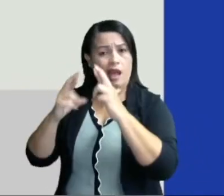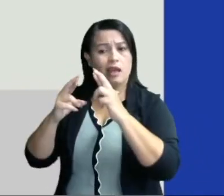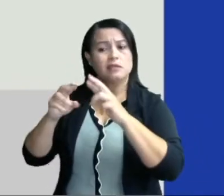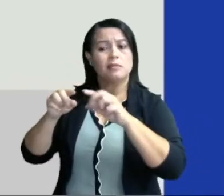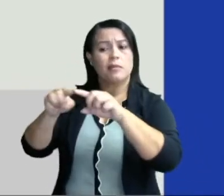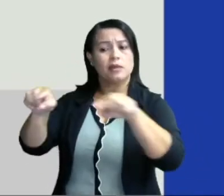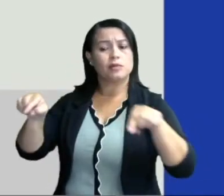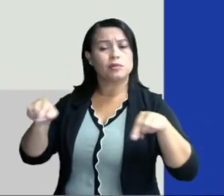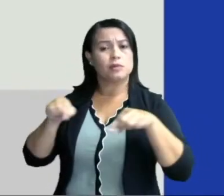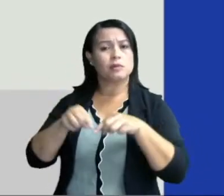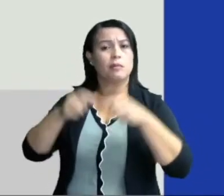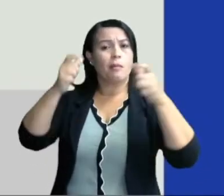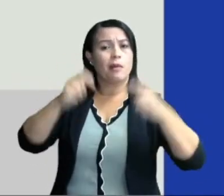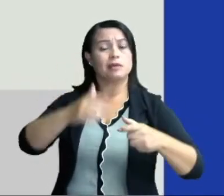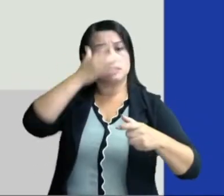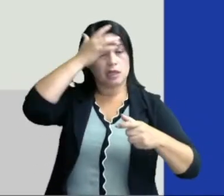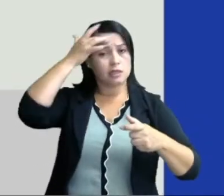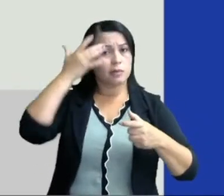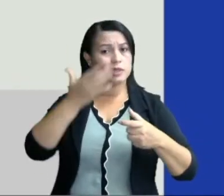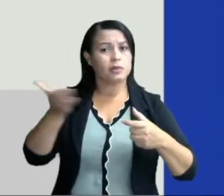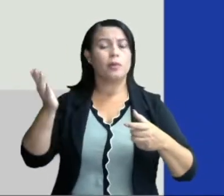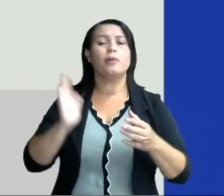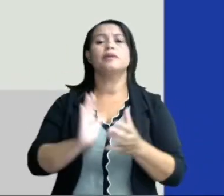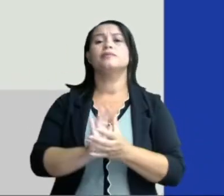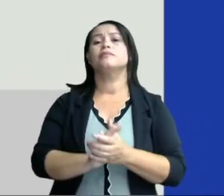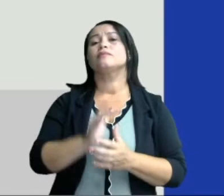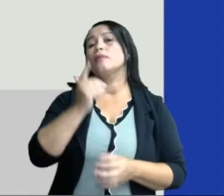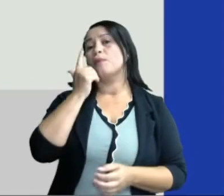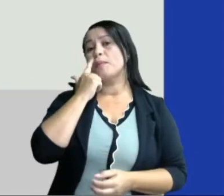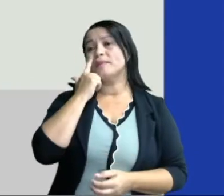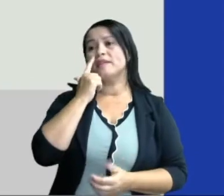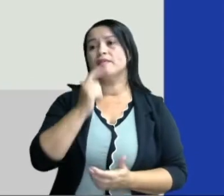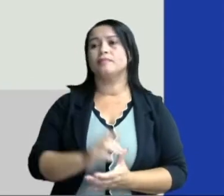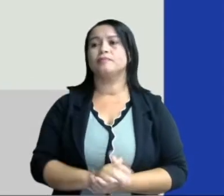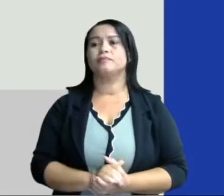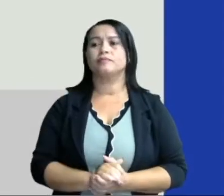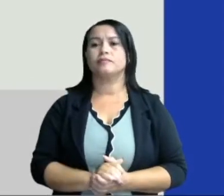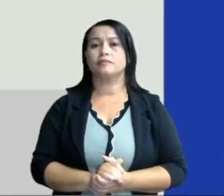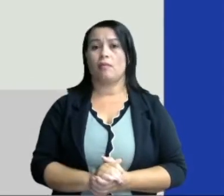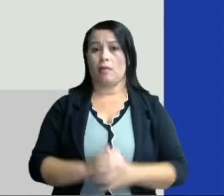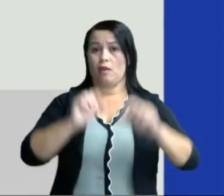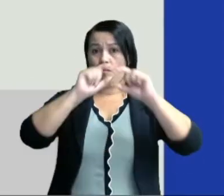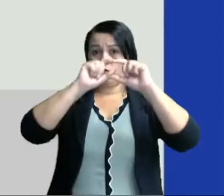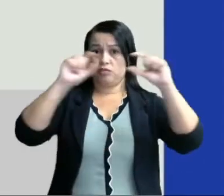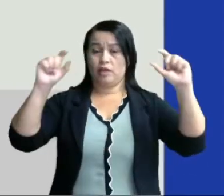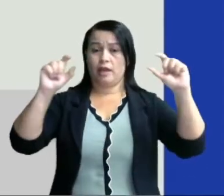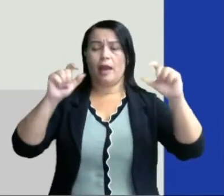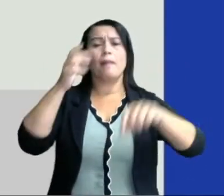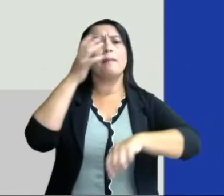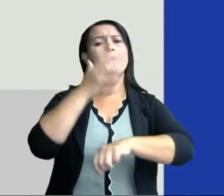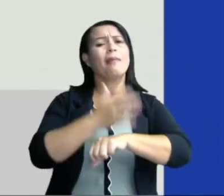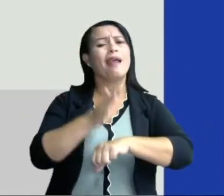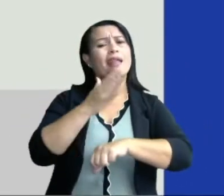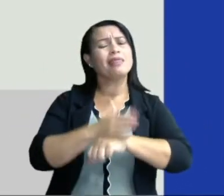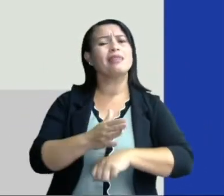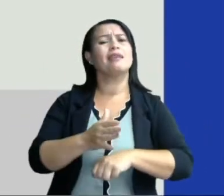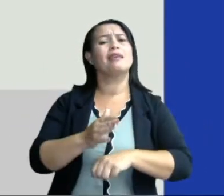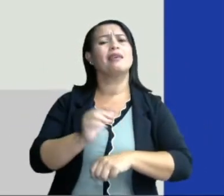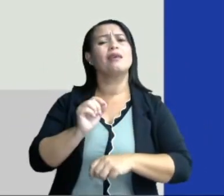outros passageiros. E aqui eu vou destacar essa frase, pratique